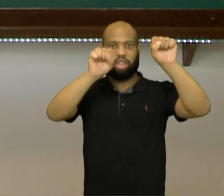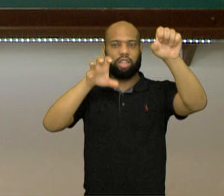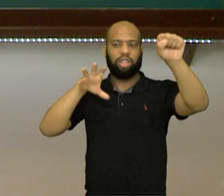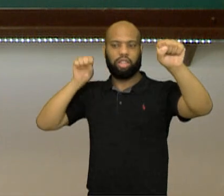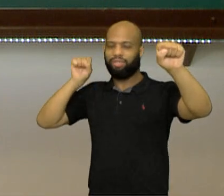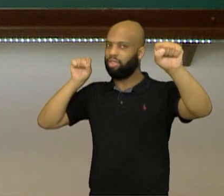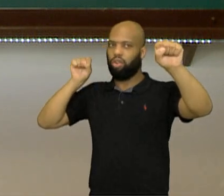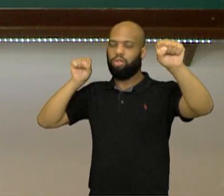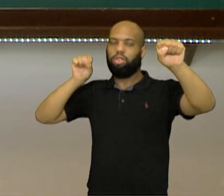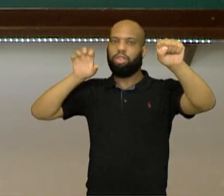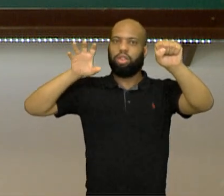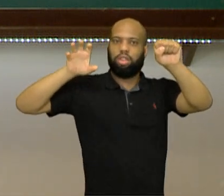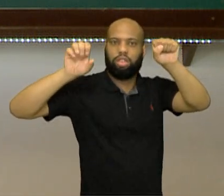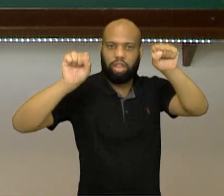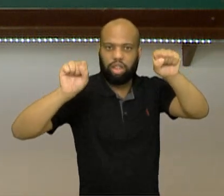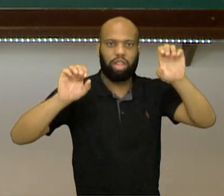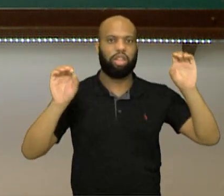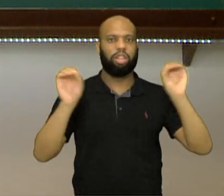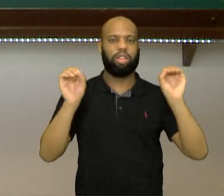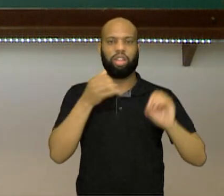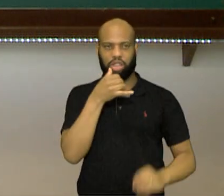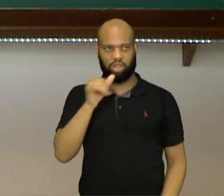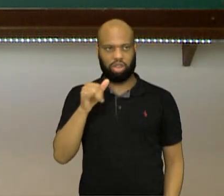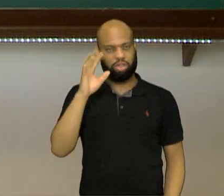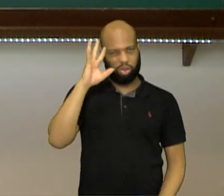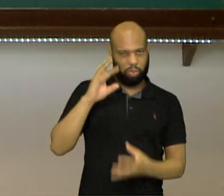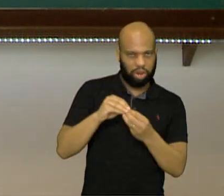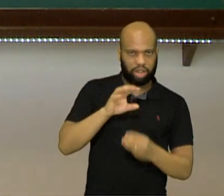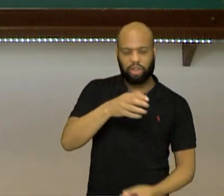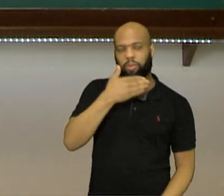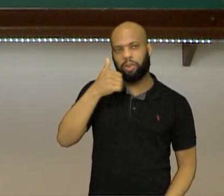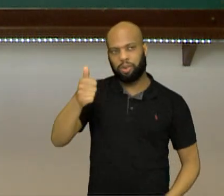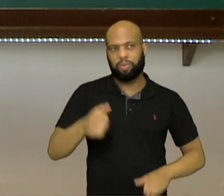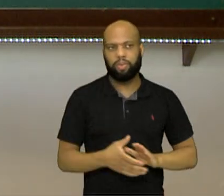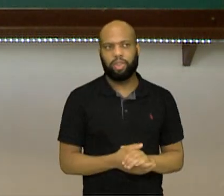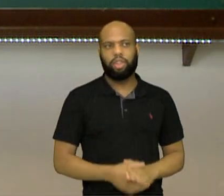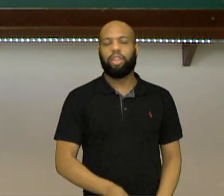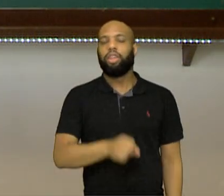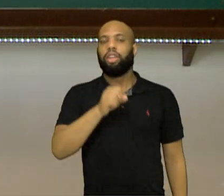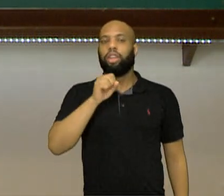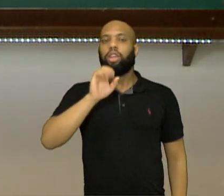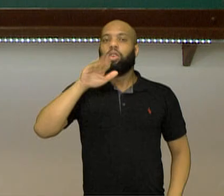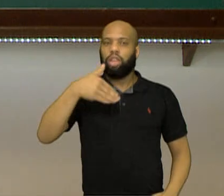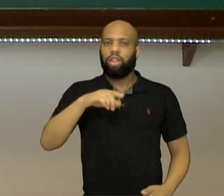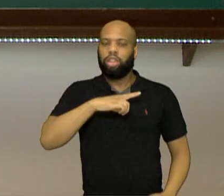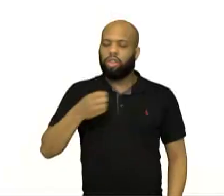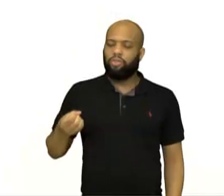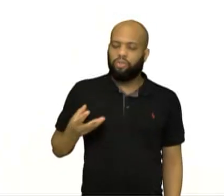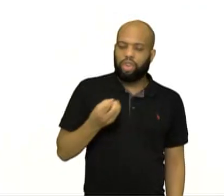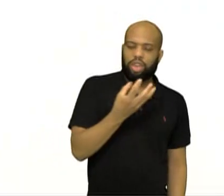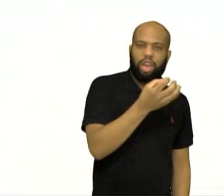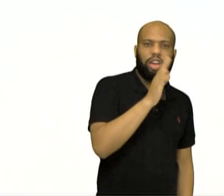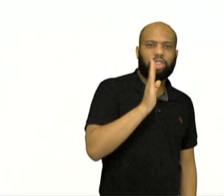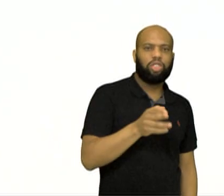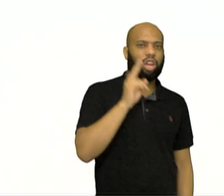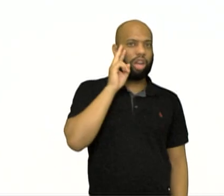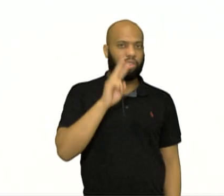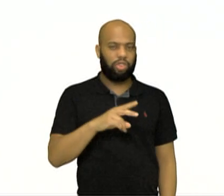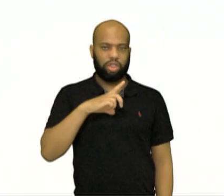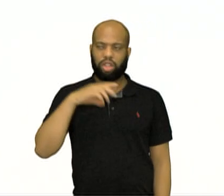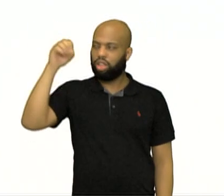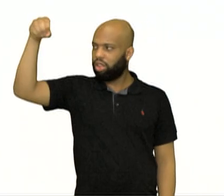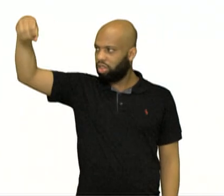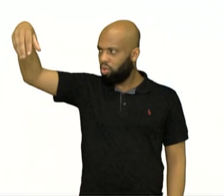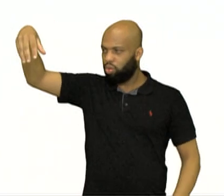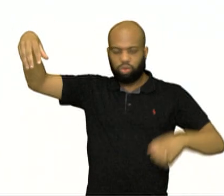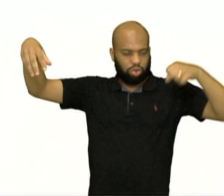você também não vai levar choque. Vamos entender isso melhor? Em uma viagem, você já se deparou com pássaros pousados